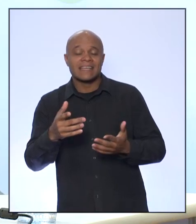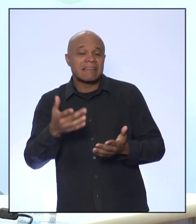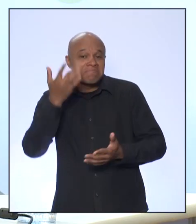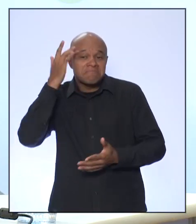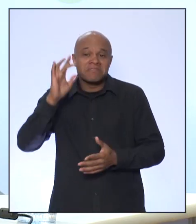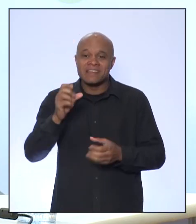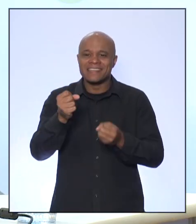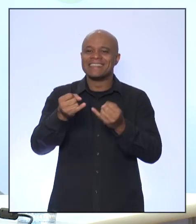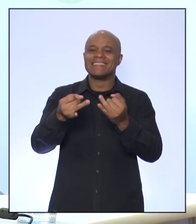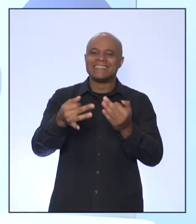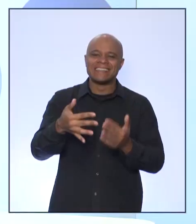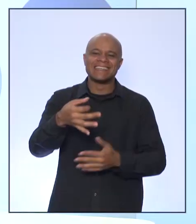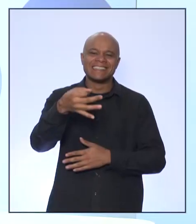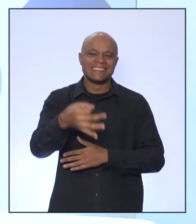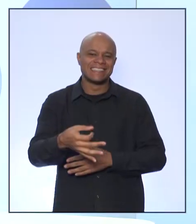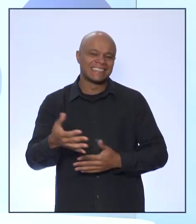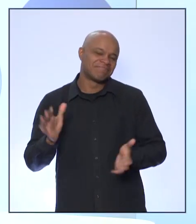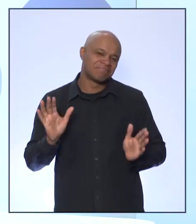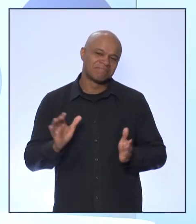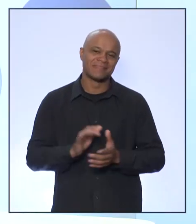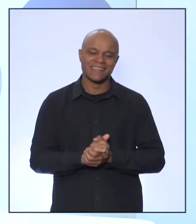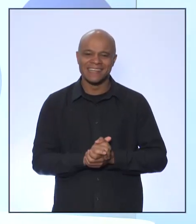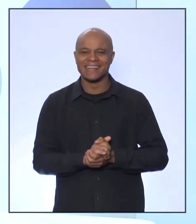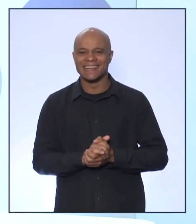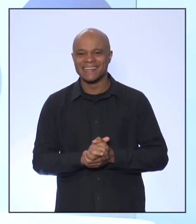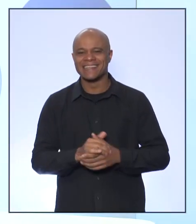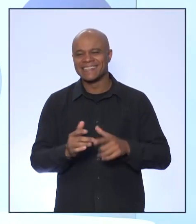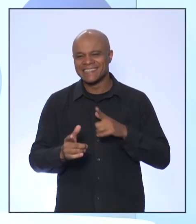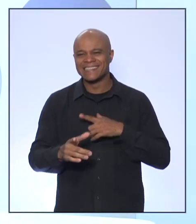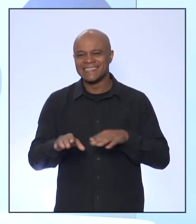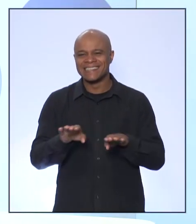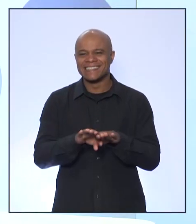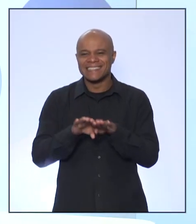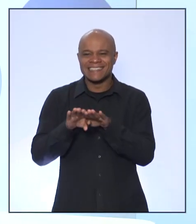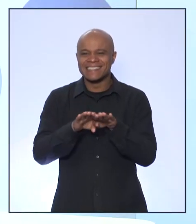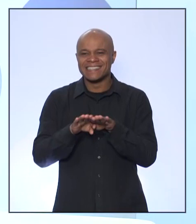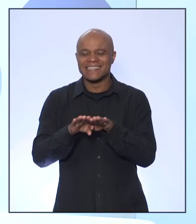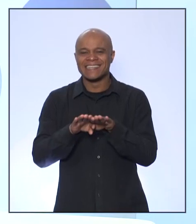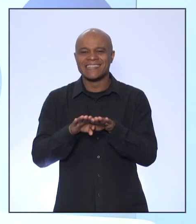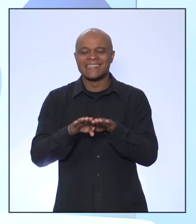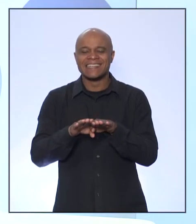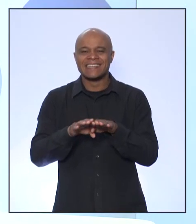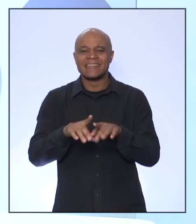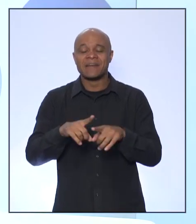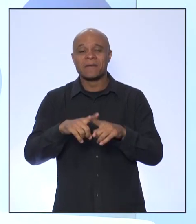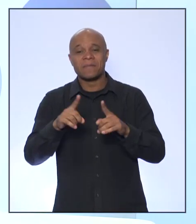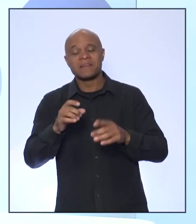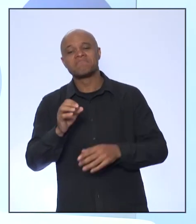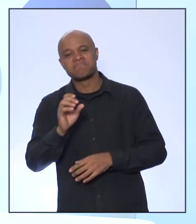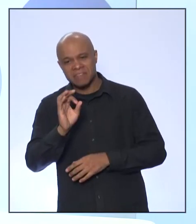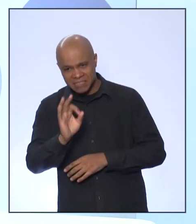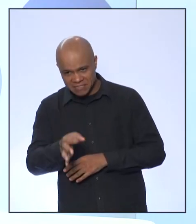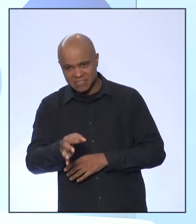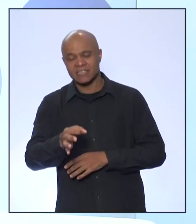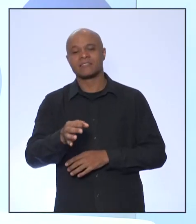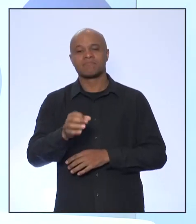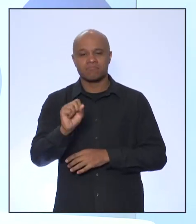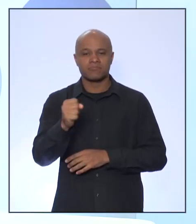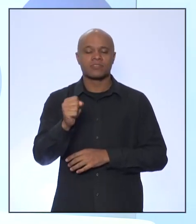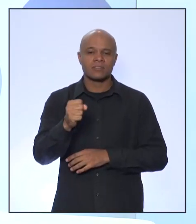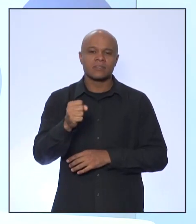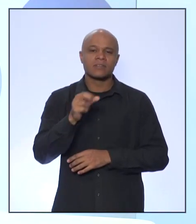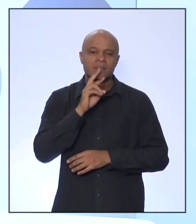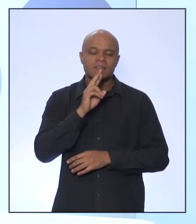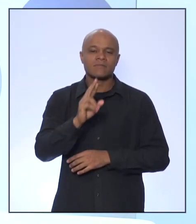explicar por quê. Certo. Bom, sim, existe semelhança, né, entre liberdade e igualdade. Está correto quem respondeu que sim. E qual que